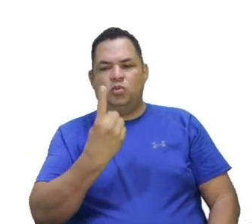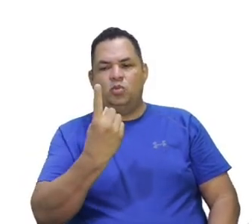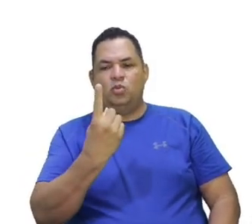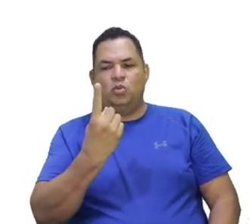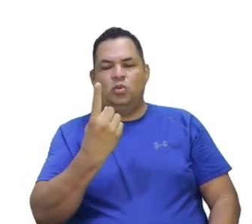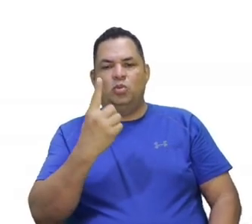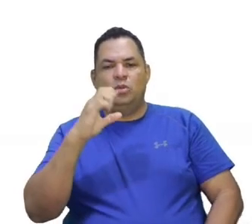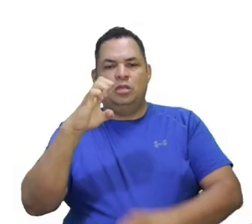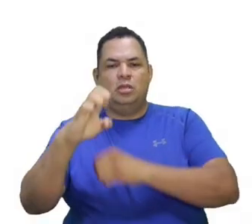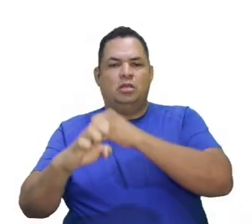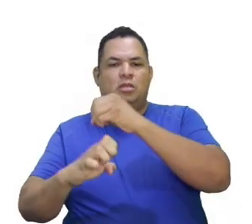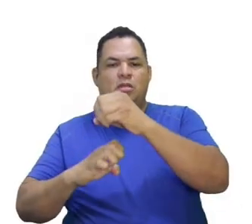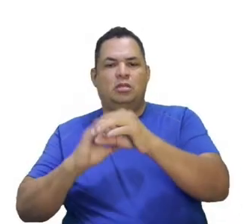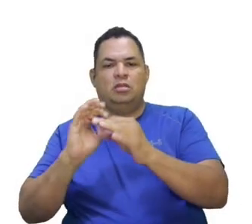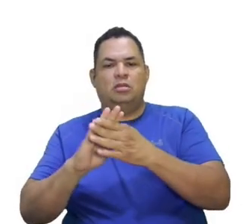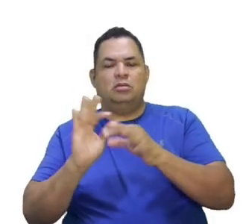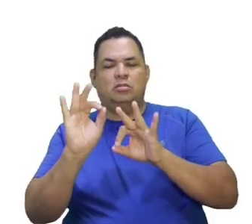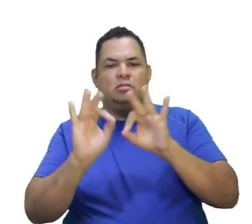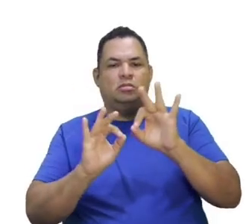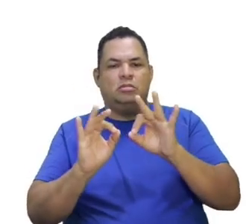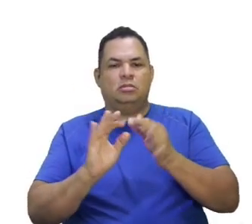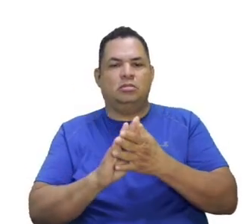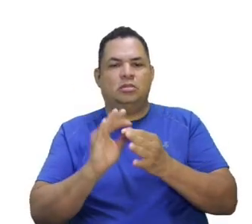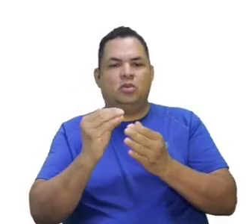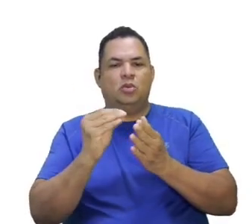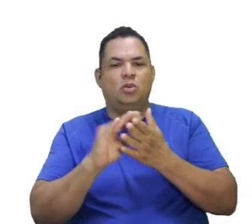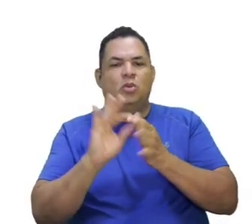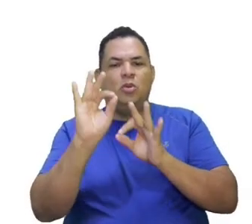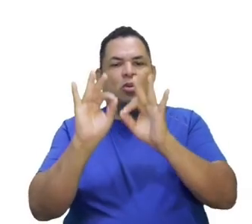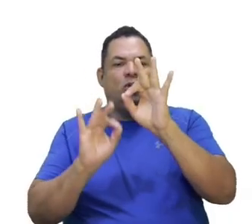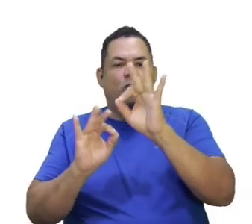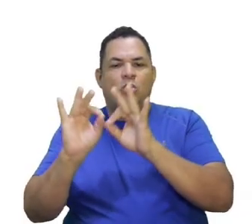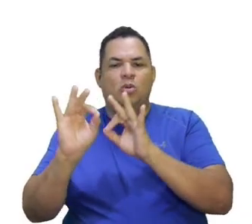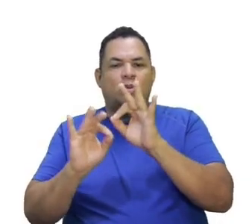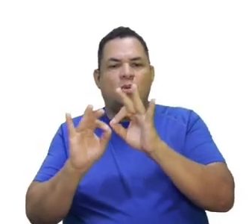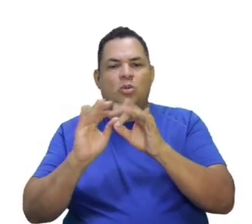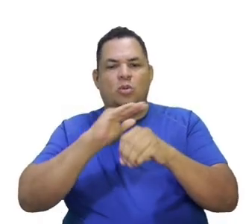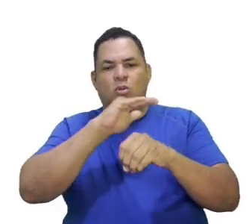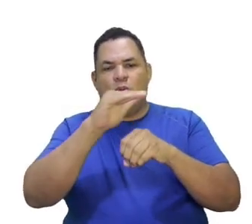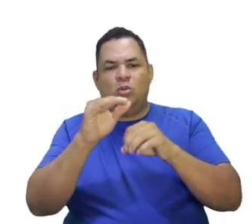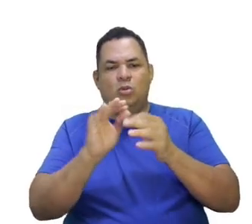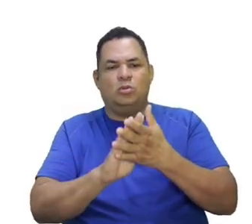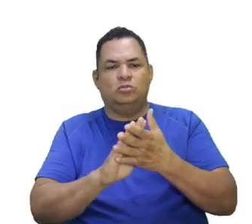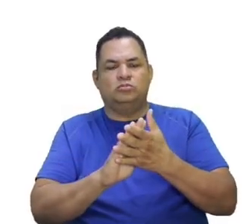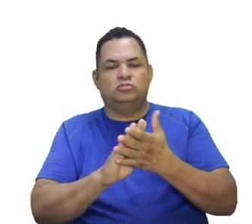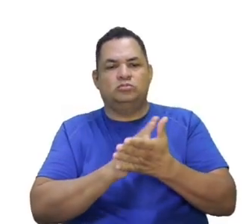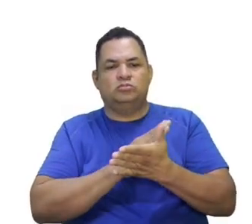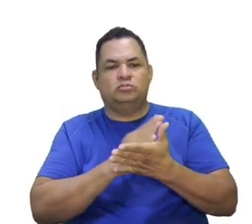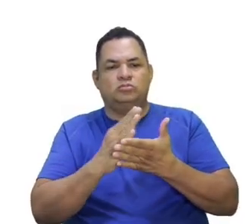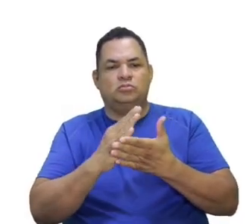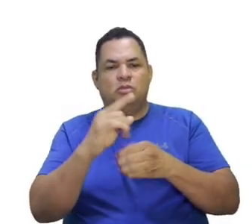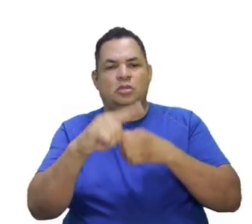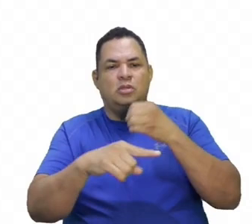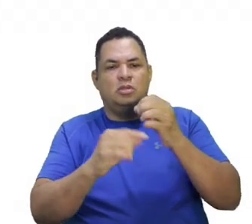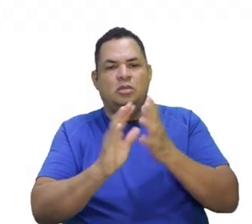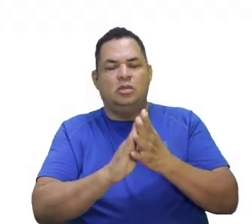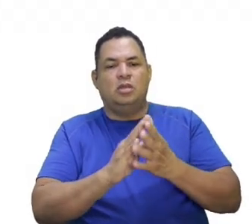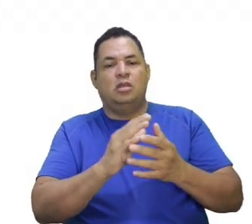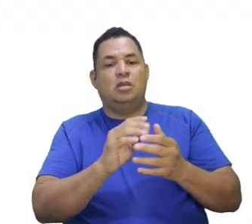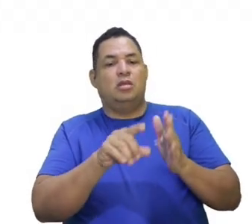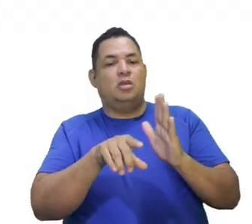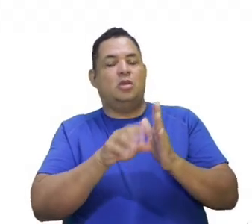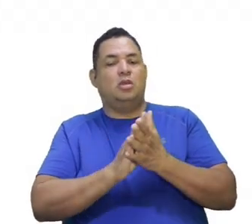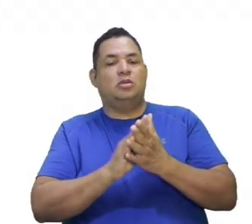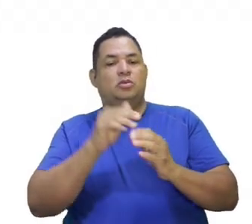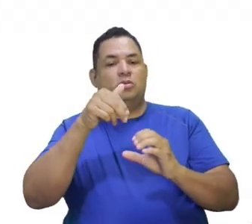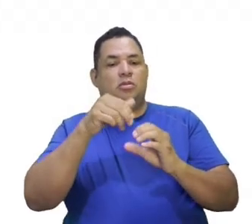elétron. Fazendo a distribuição eletrônica partindo do átomo neutro, eu vou ter que